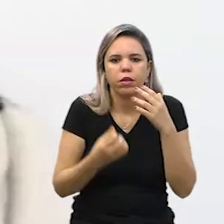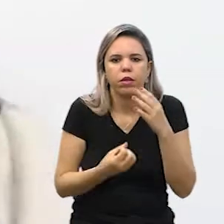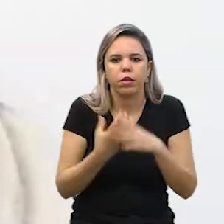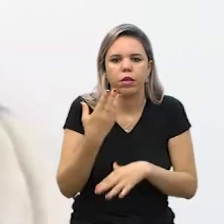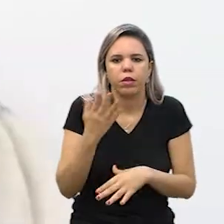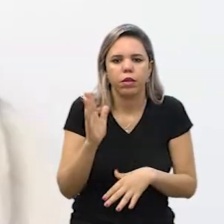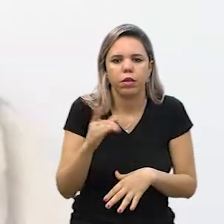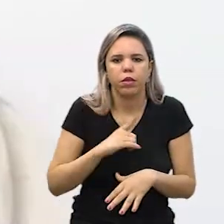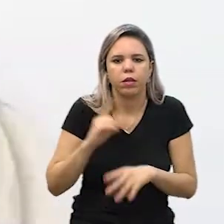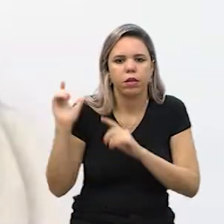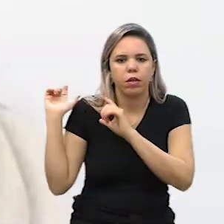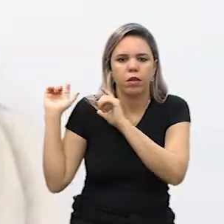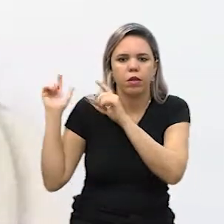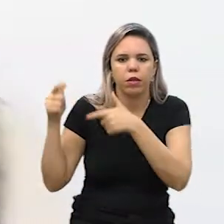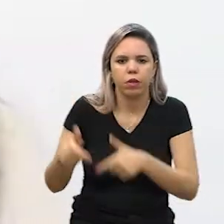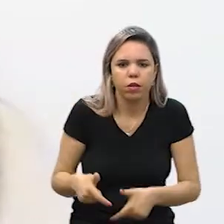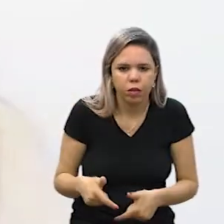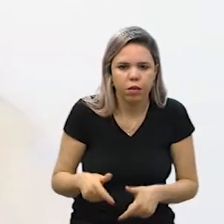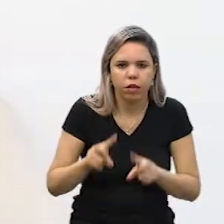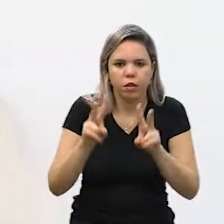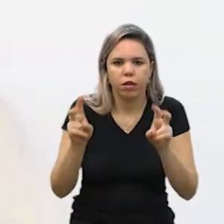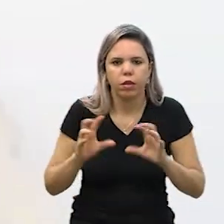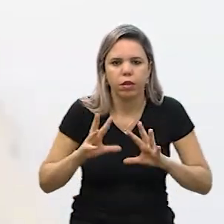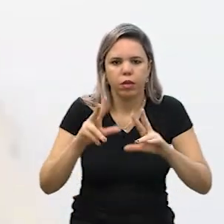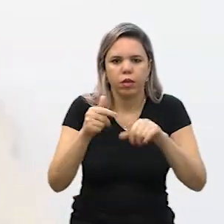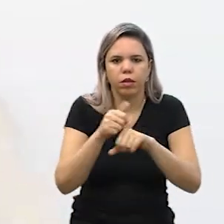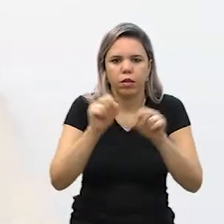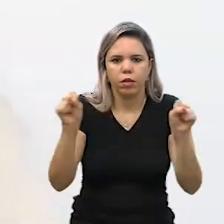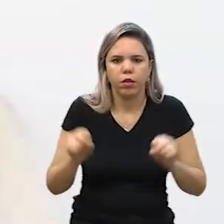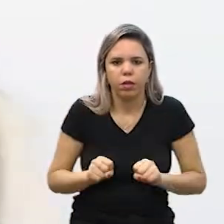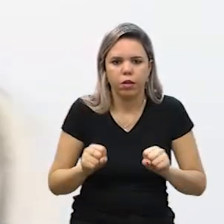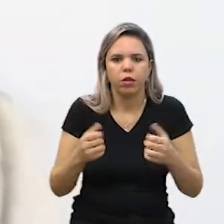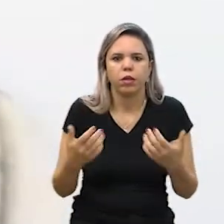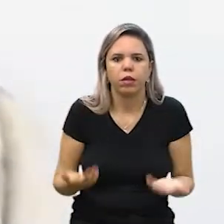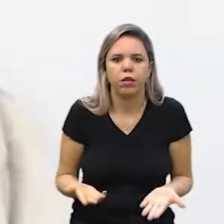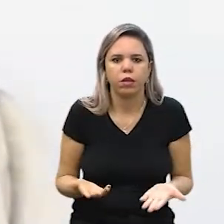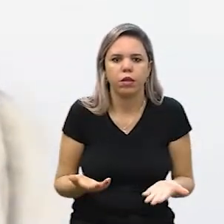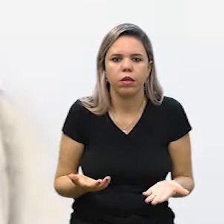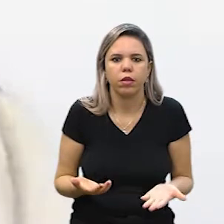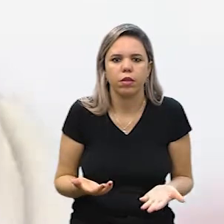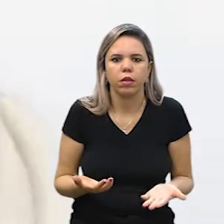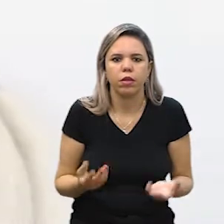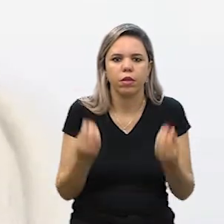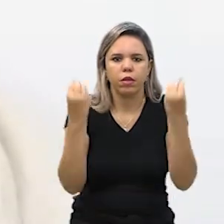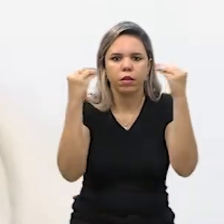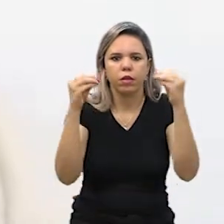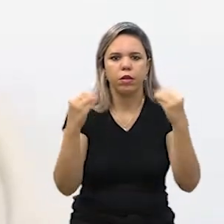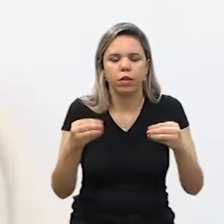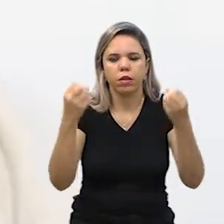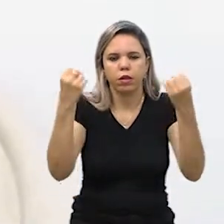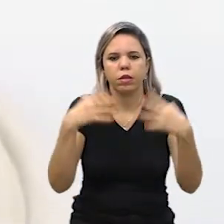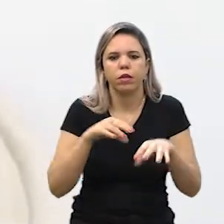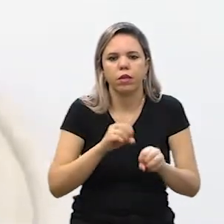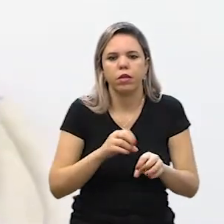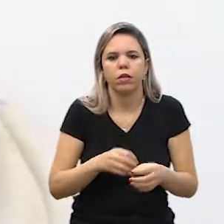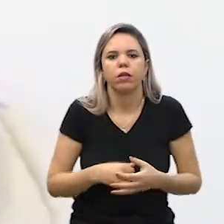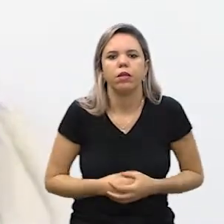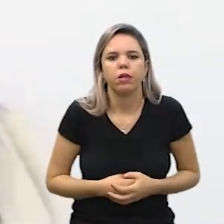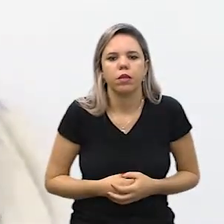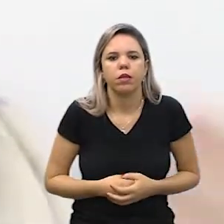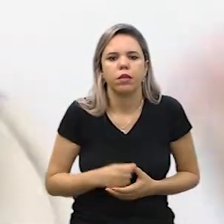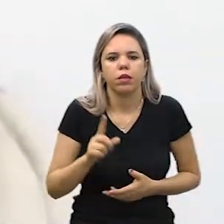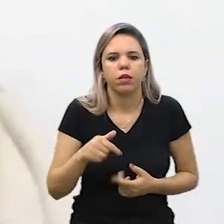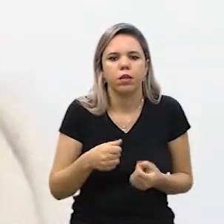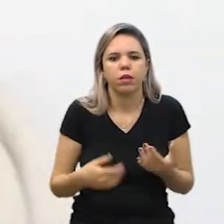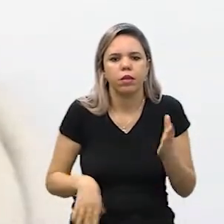inovadora, eles já tinham uma tradicionalidade em relação a todos os sistemas, né? Mas quando a gente coloca a tratativa a educação, era